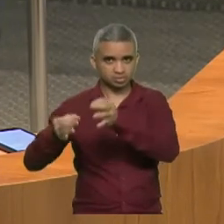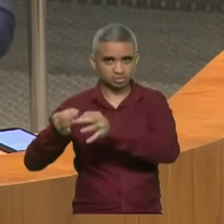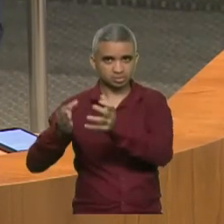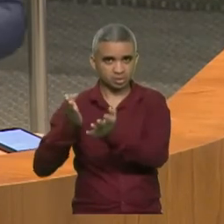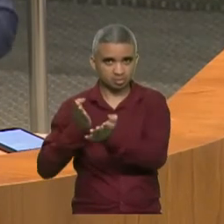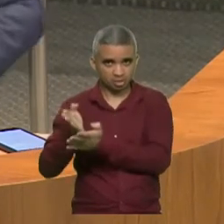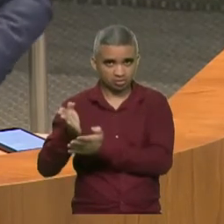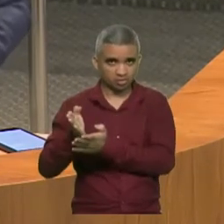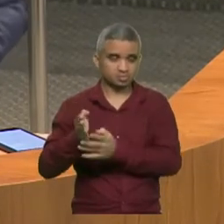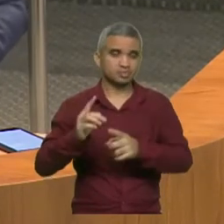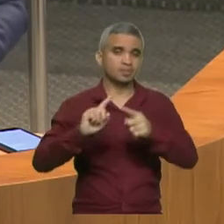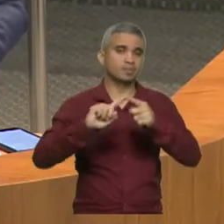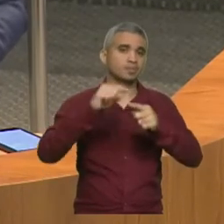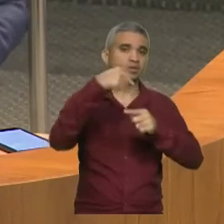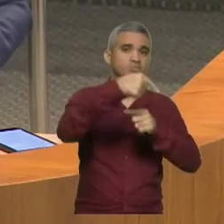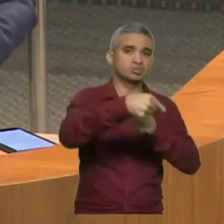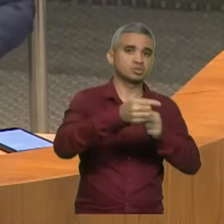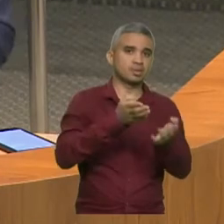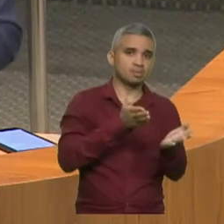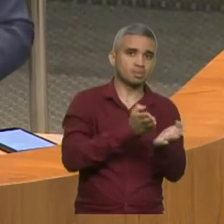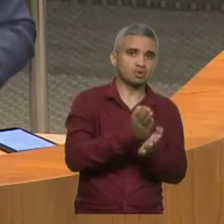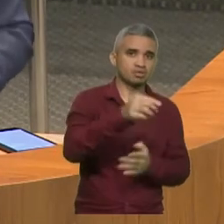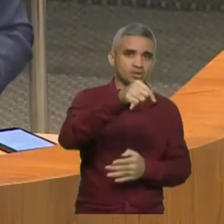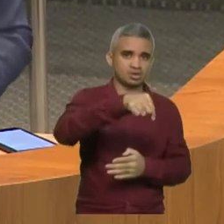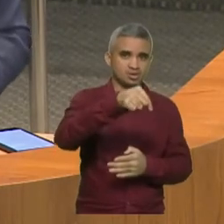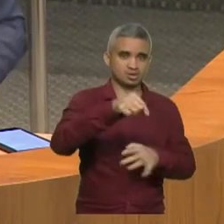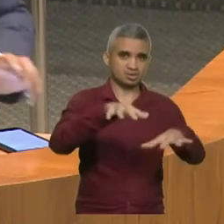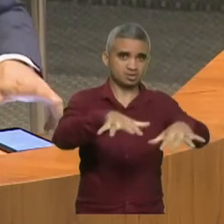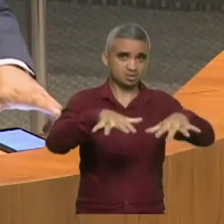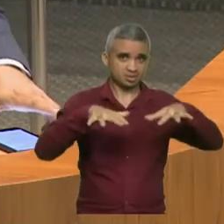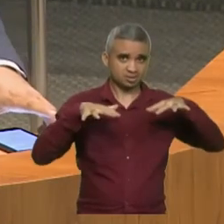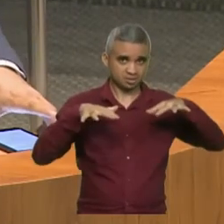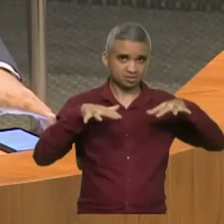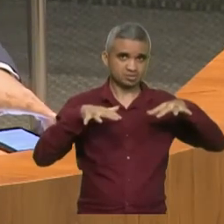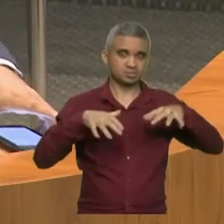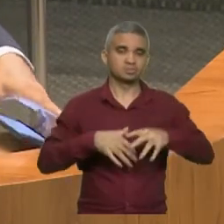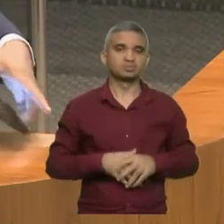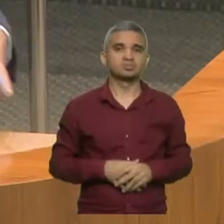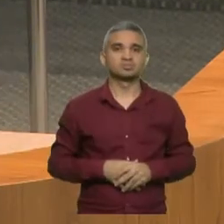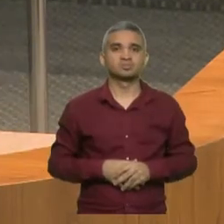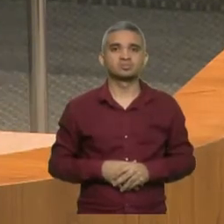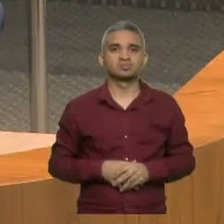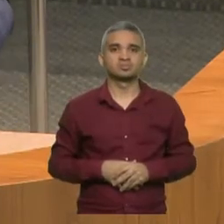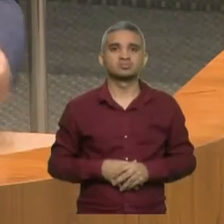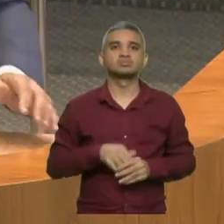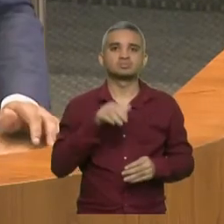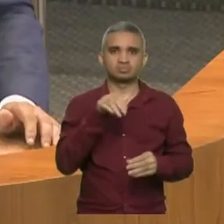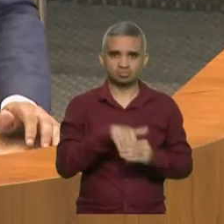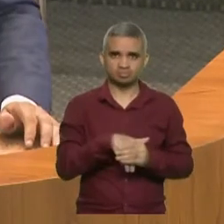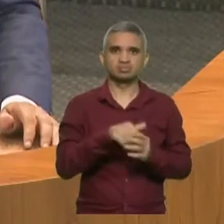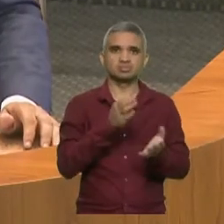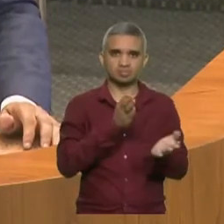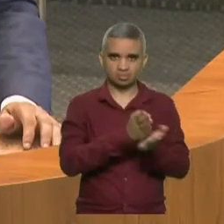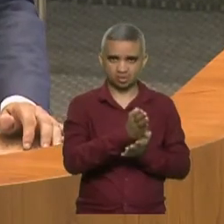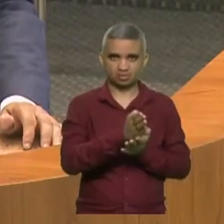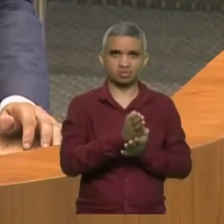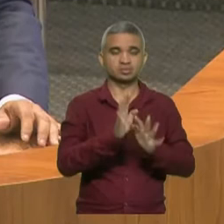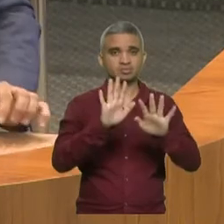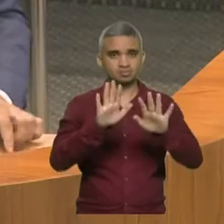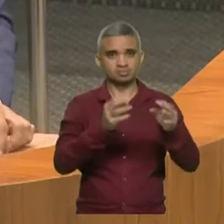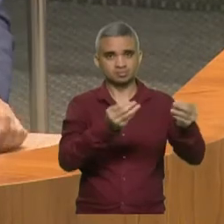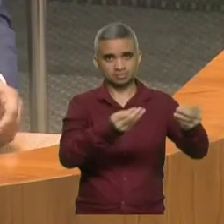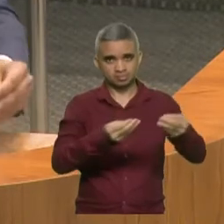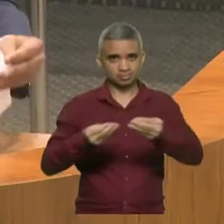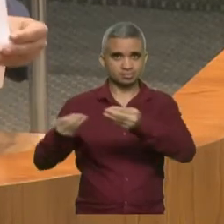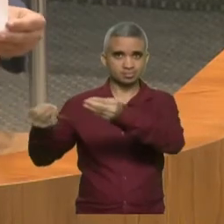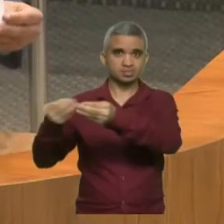era o mesmo projeto, não tinha diferença nenhuma. Quando chega ao governo do Estado sanciona a lei